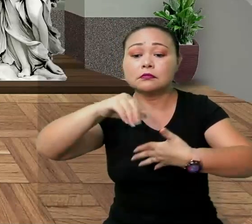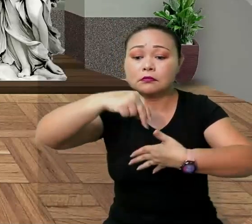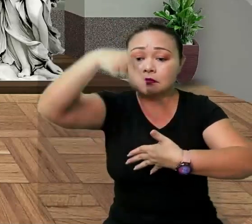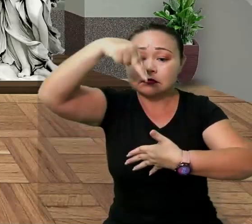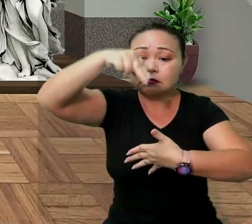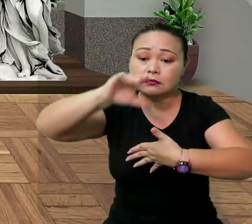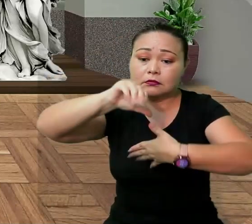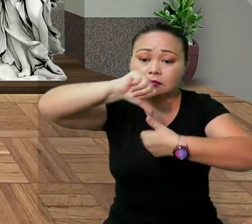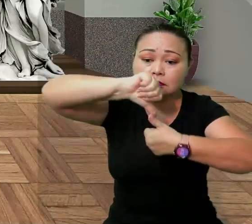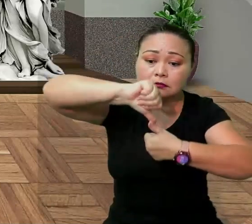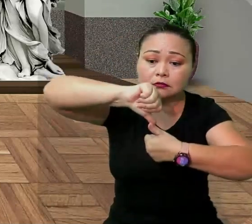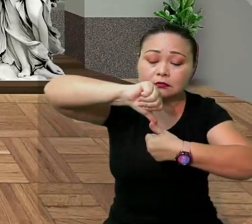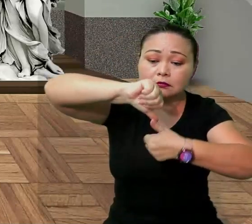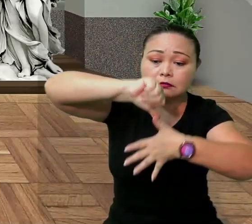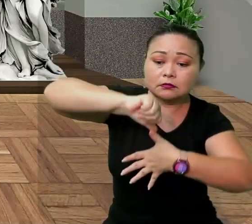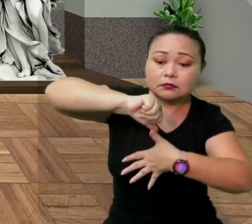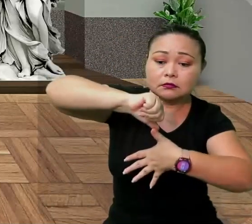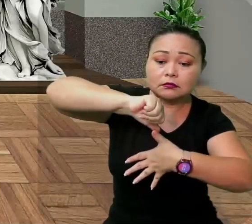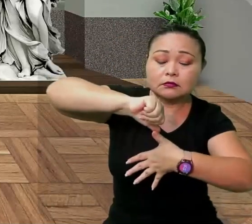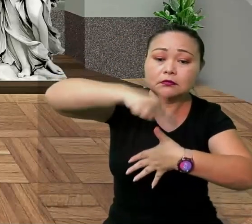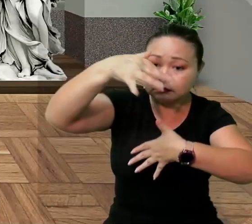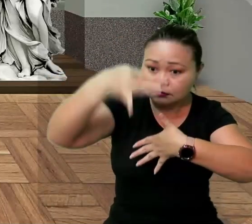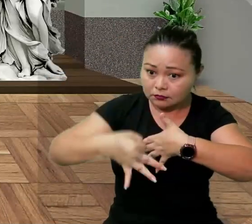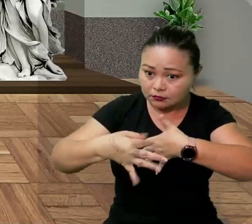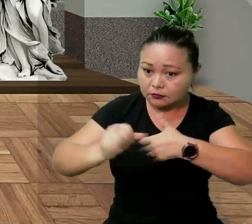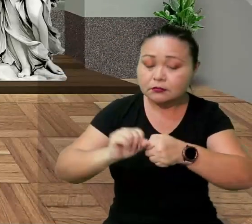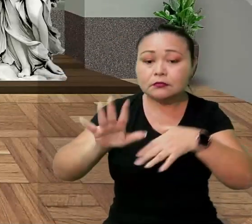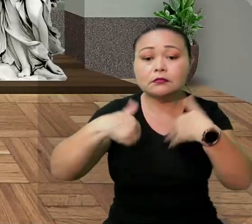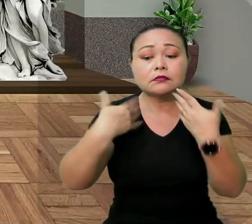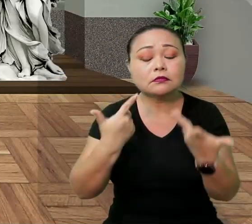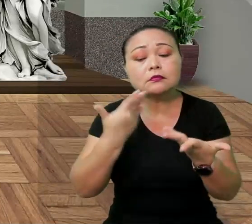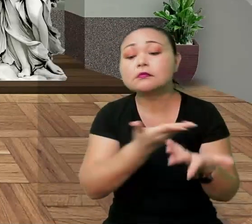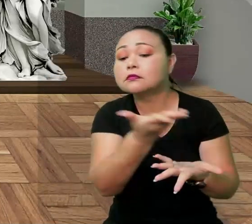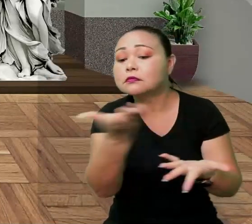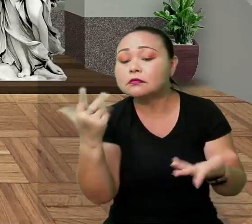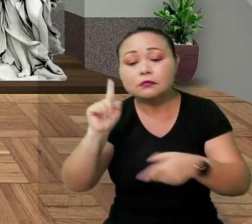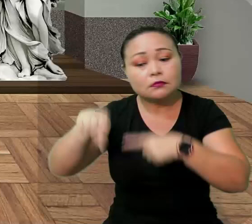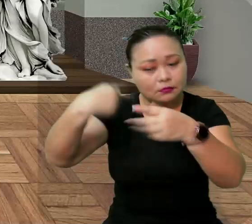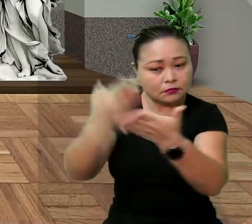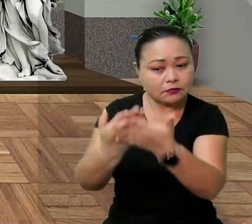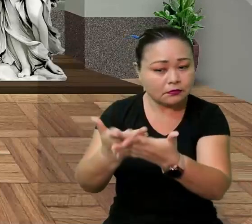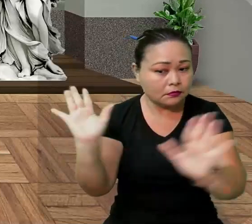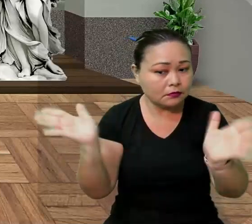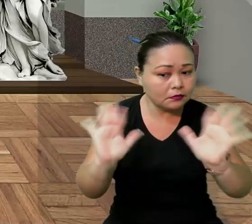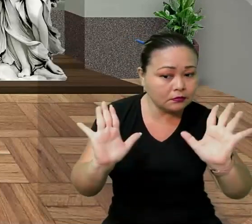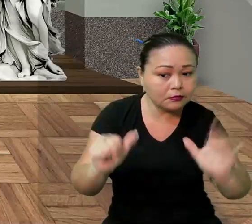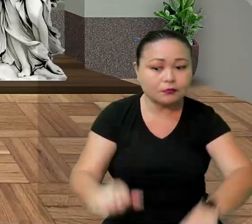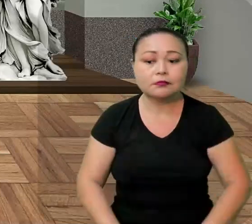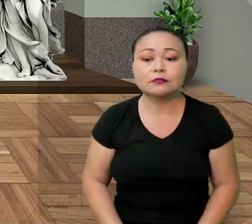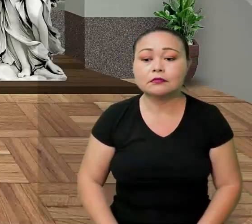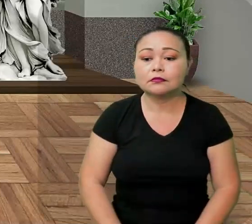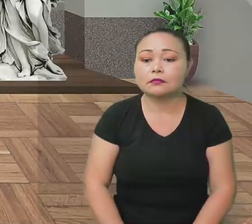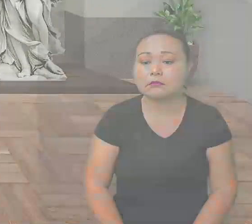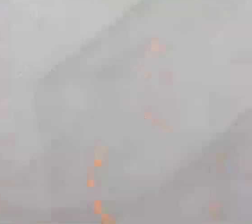Norte, Central e Sul, tá certo? Aguardo vocês na próxima aula. Tchau, tchau!